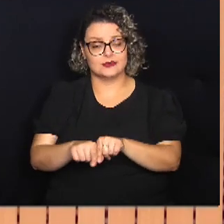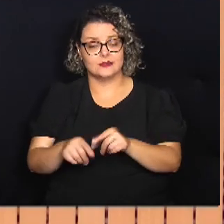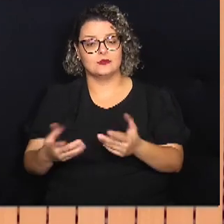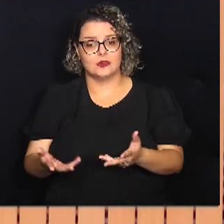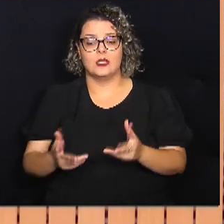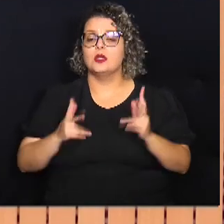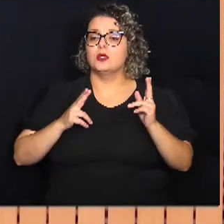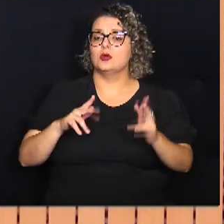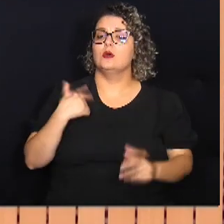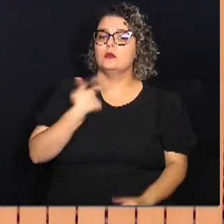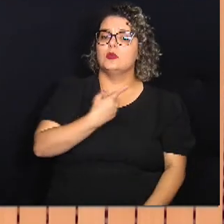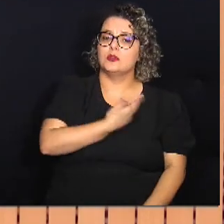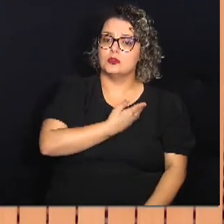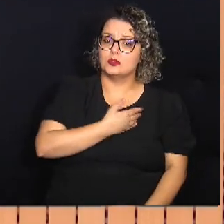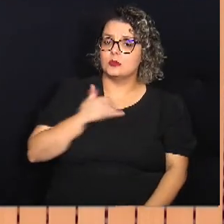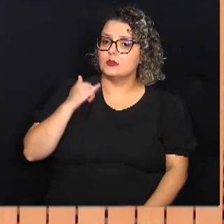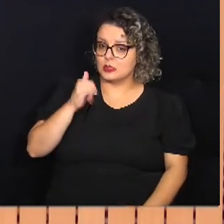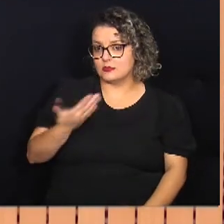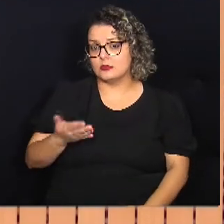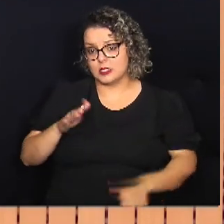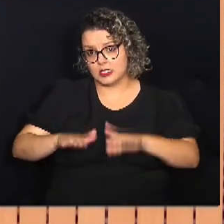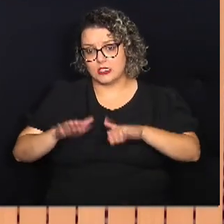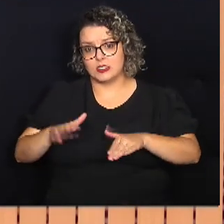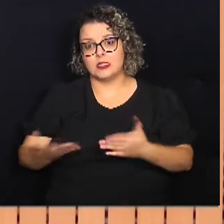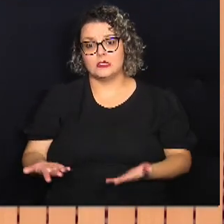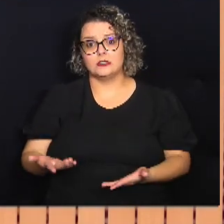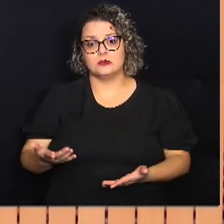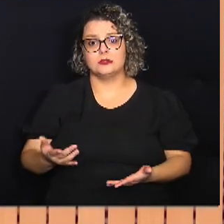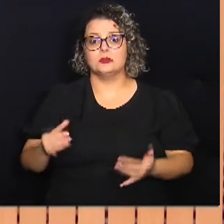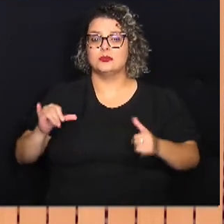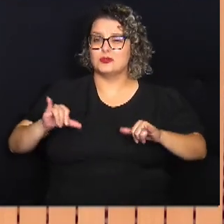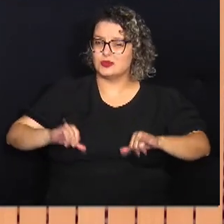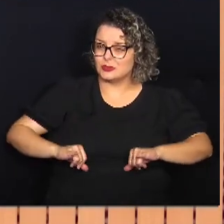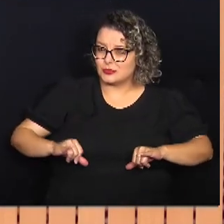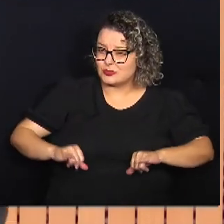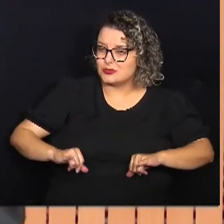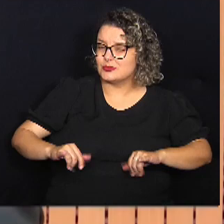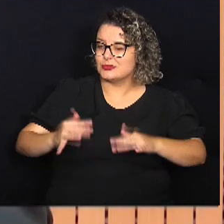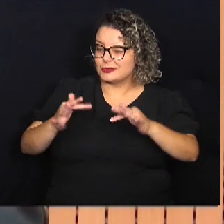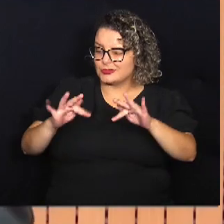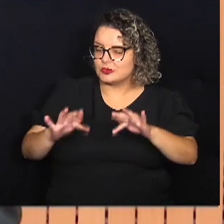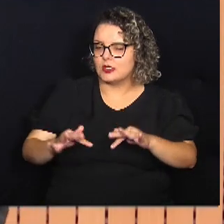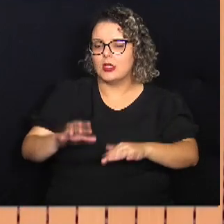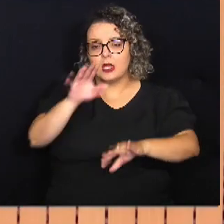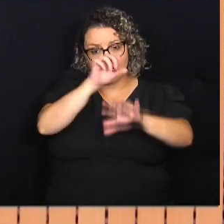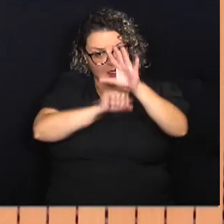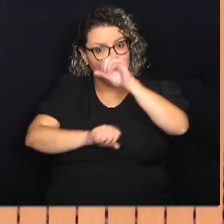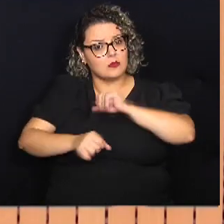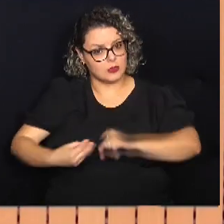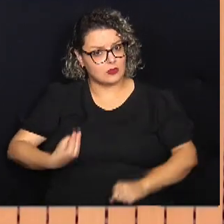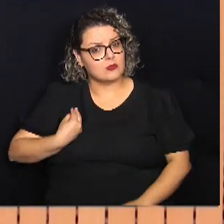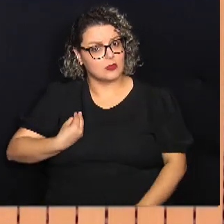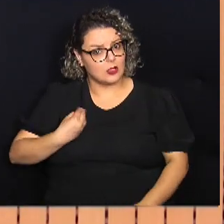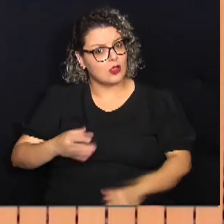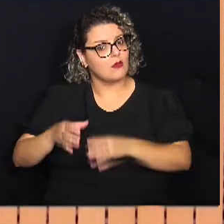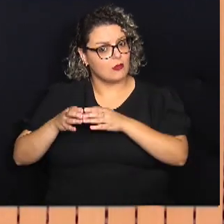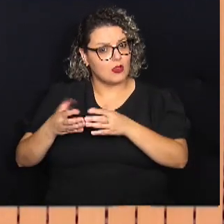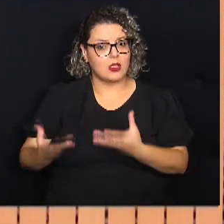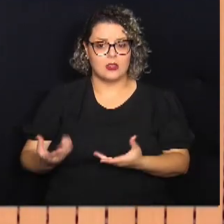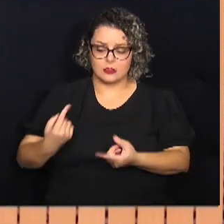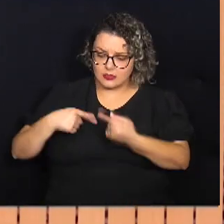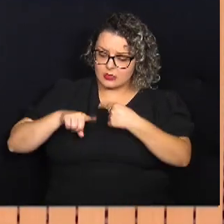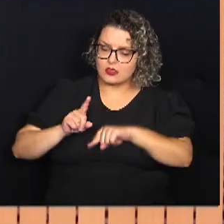como nossos amigos aqui dizem, que às vezes nós, nas nossas amarguras, aprendemos a viver também com ela e sobreviver,